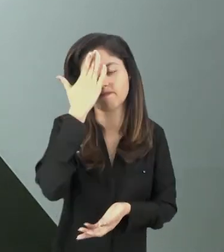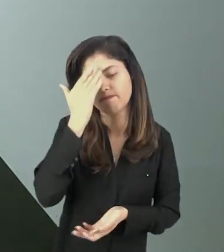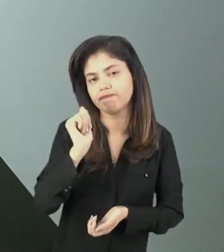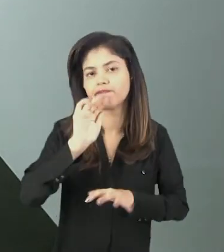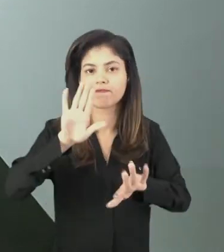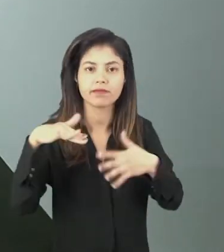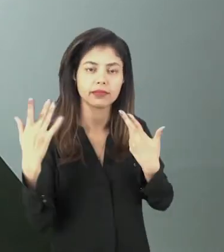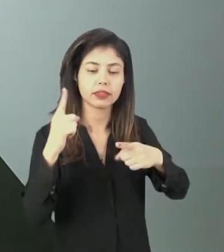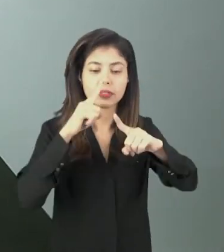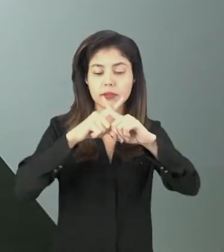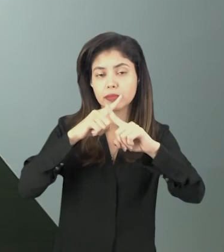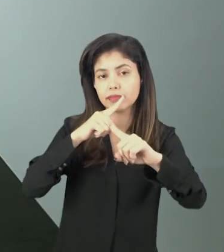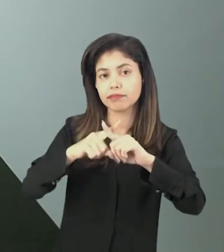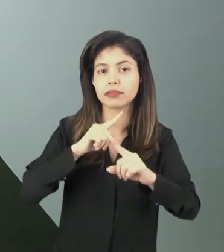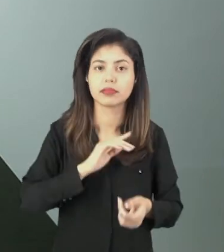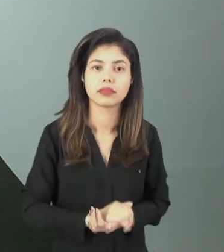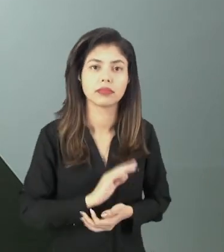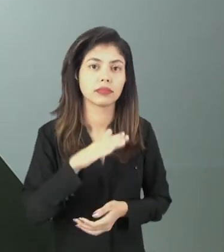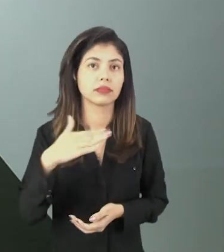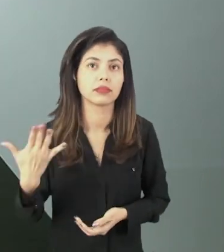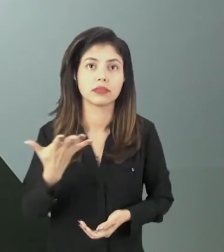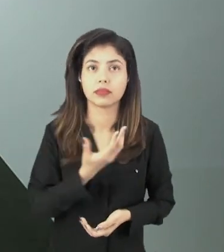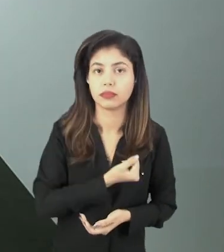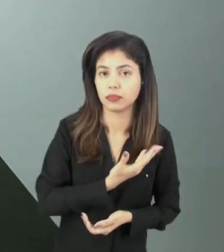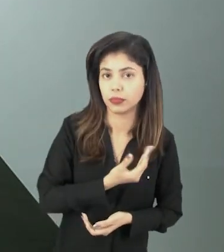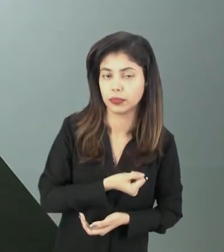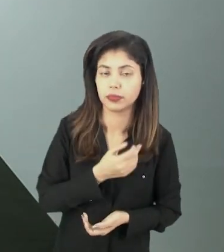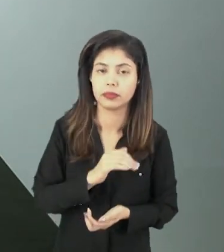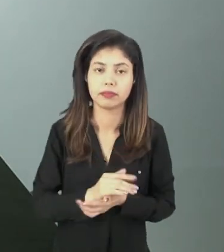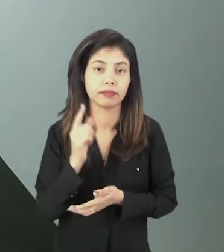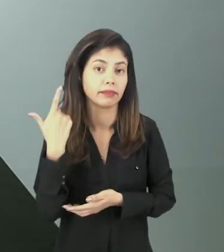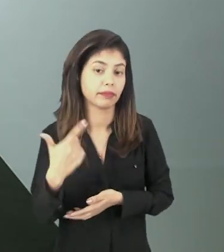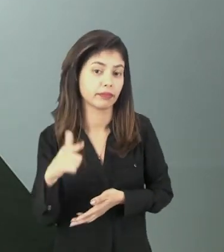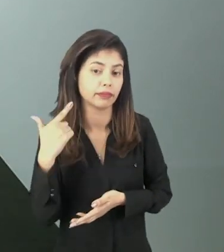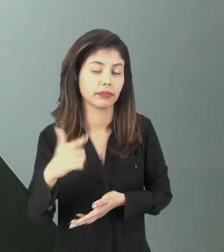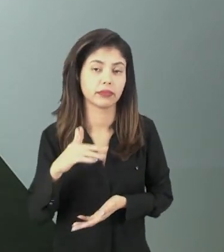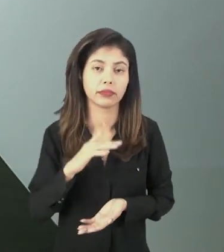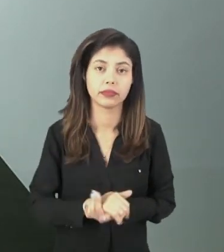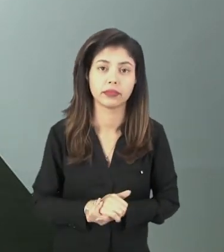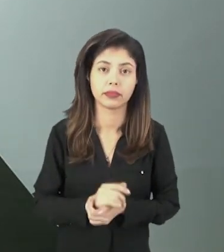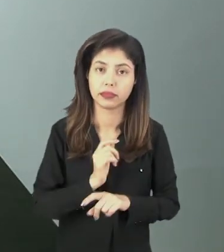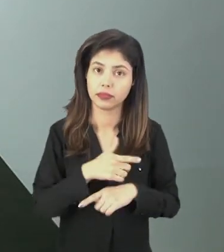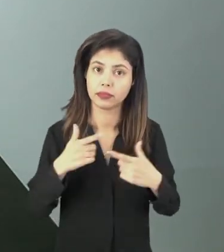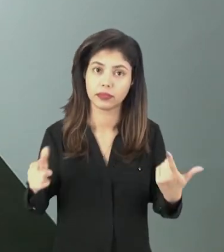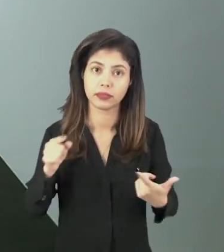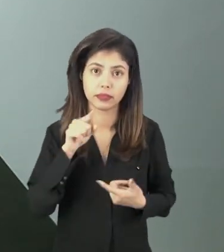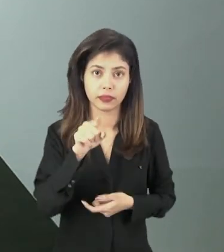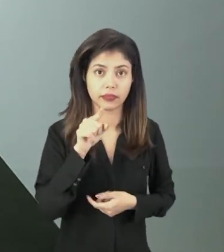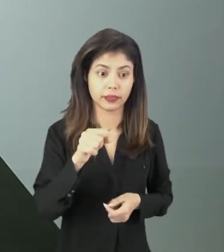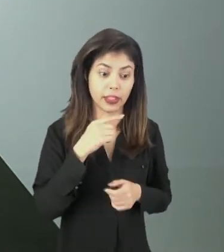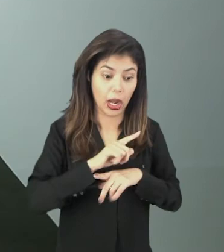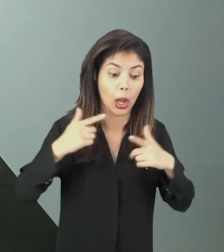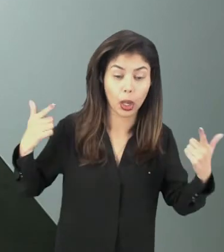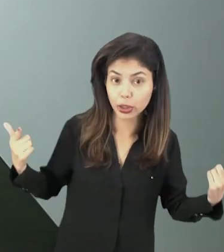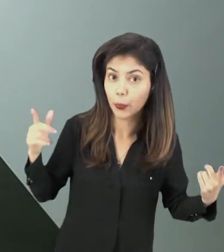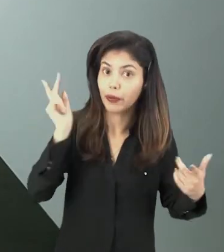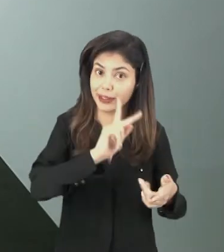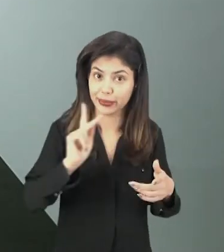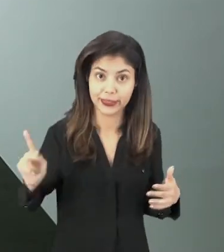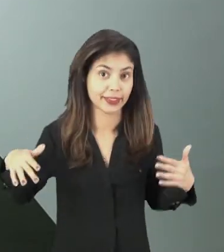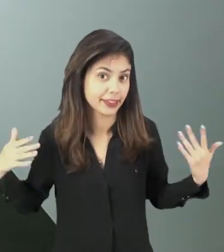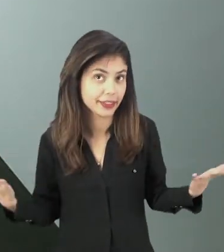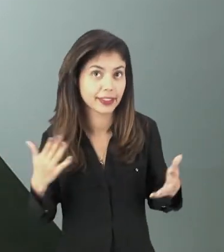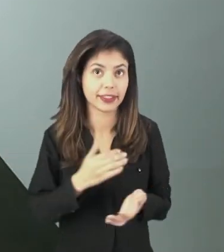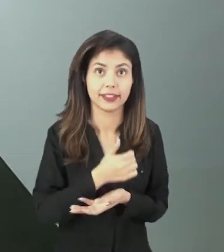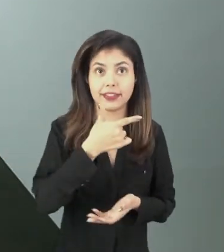calcular multiplicar quando o número né não é é grande Vocês falam assim o número grande